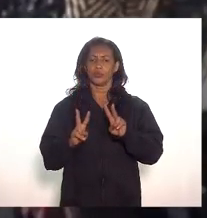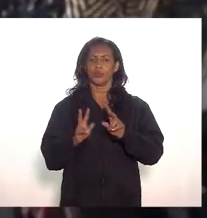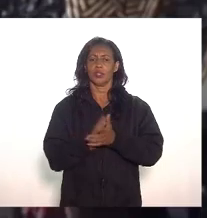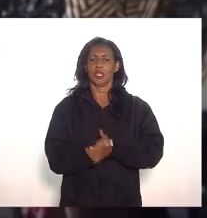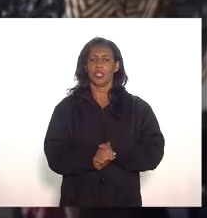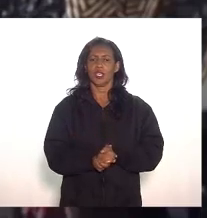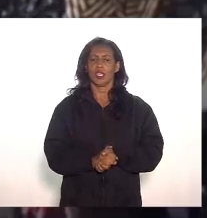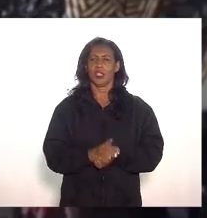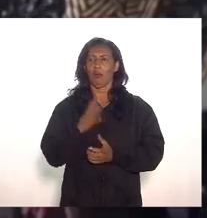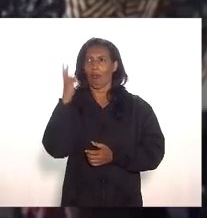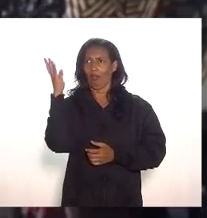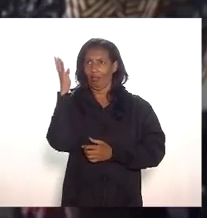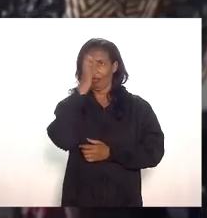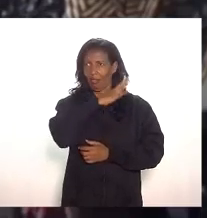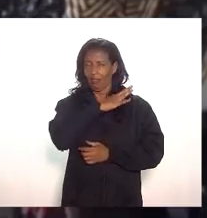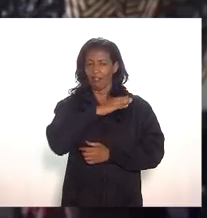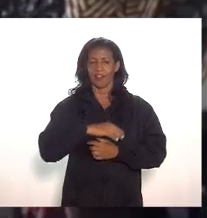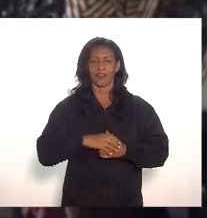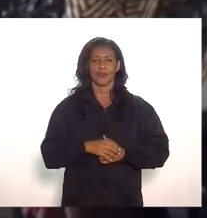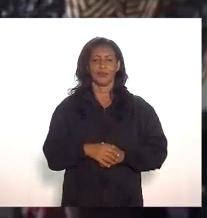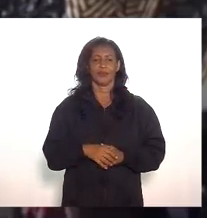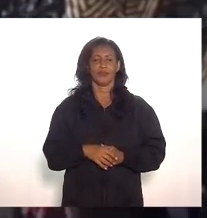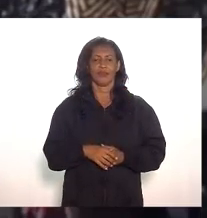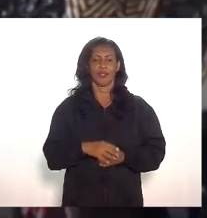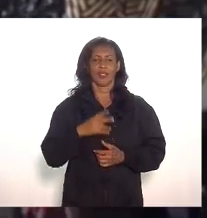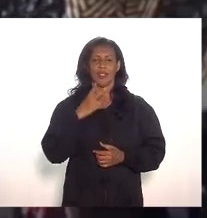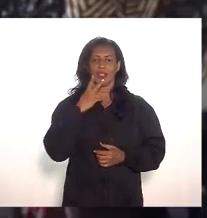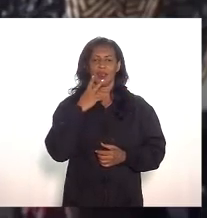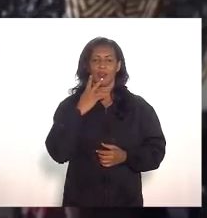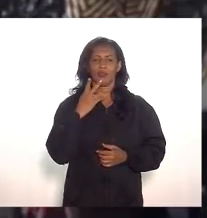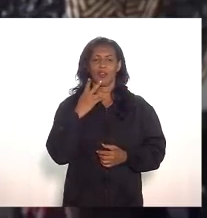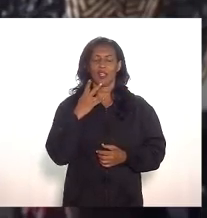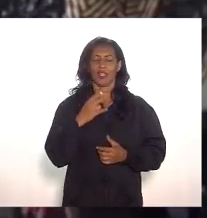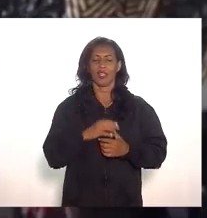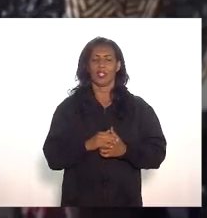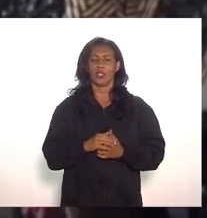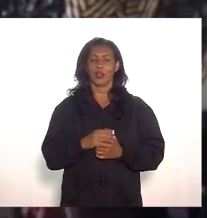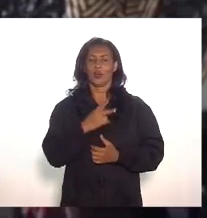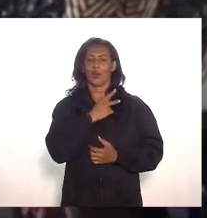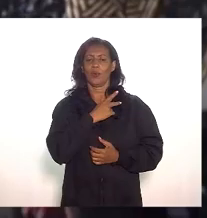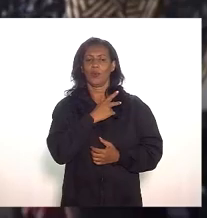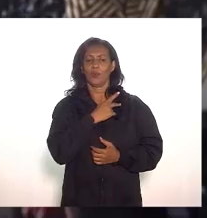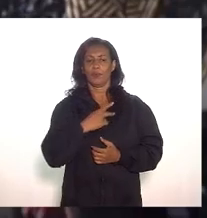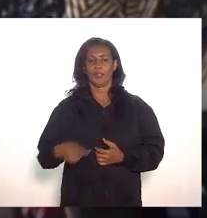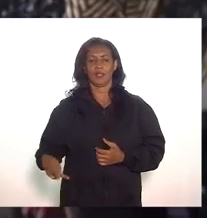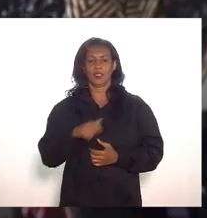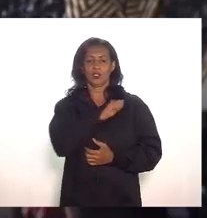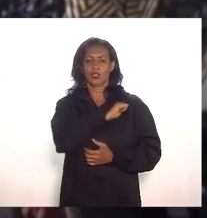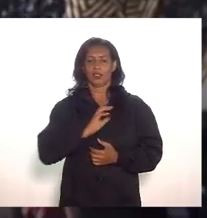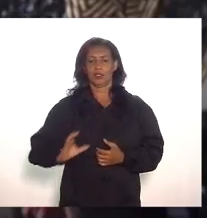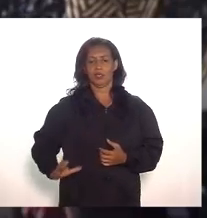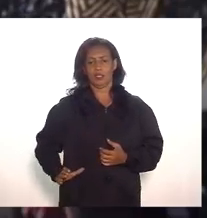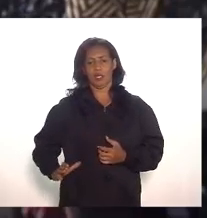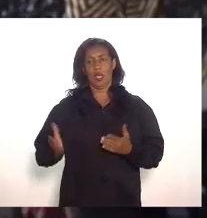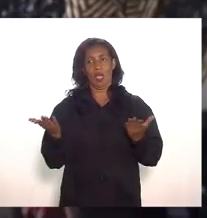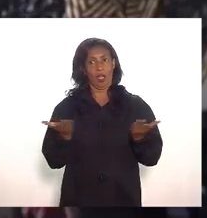mosca e não consegui. Falei por alto com o presidente André, mas como ele está agora